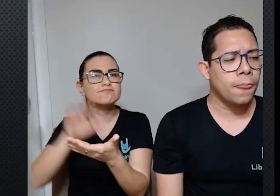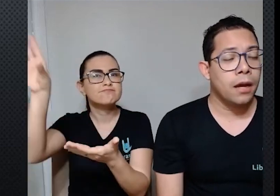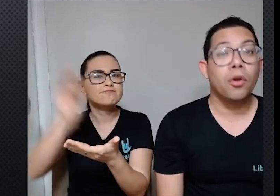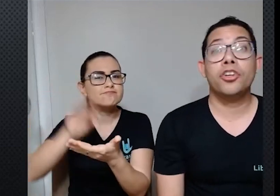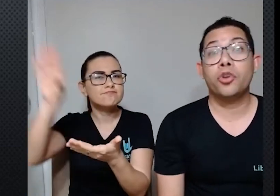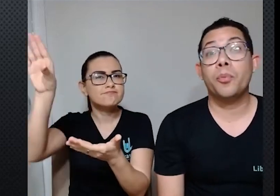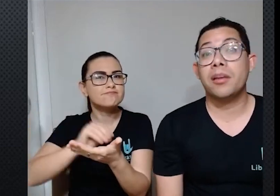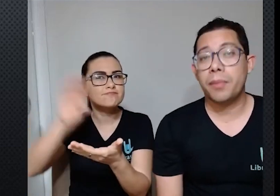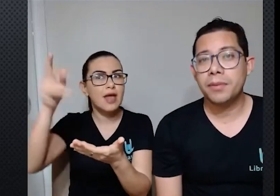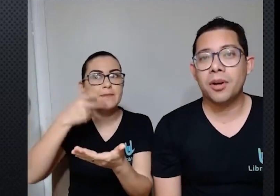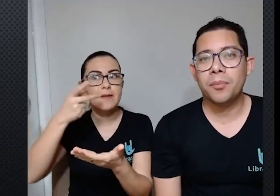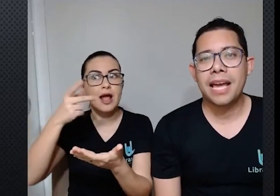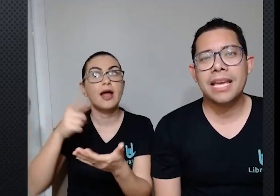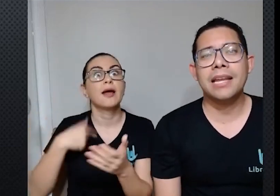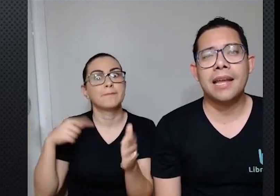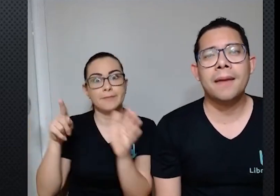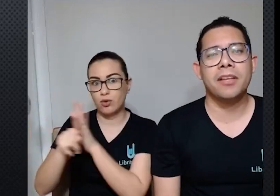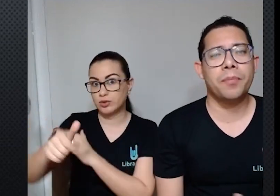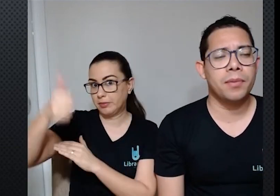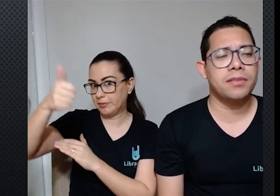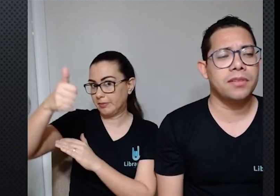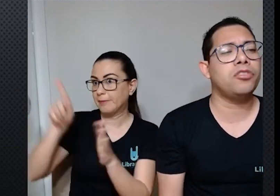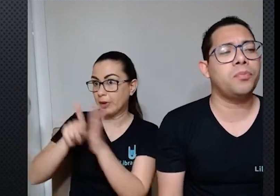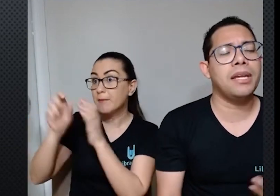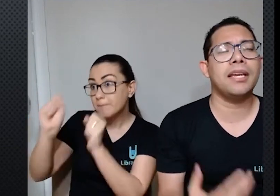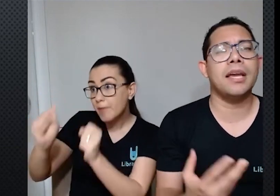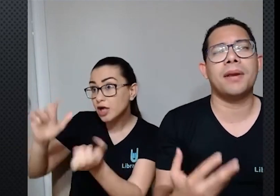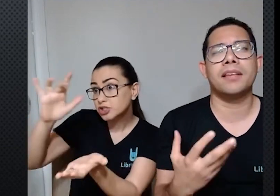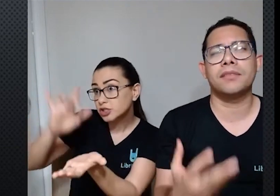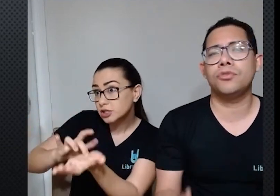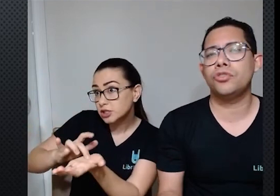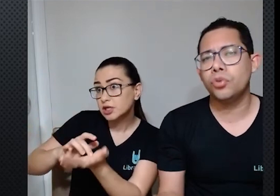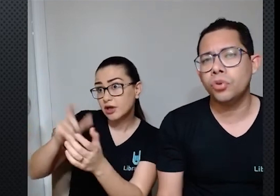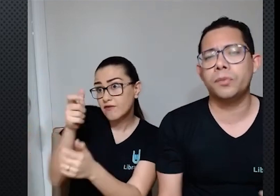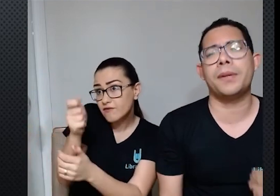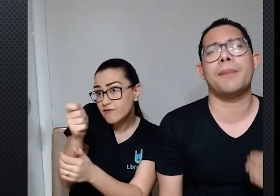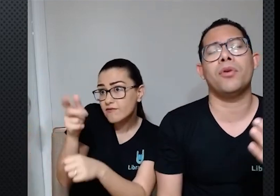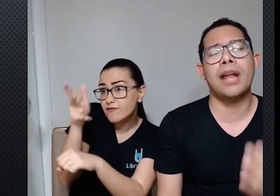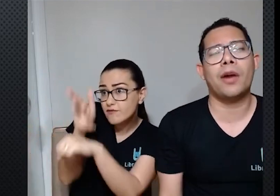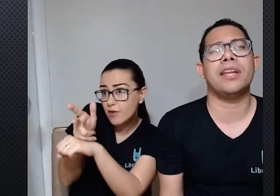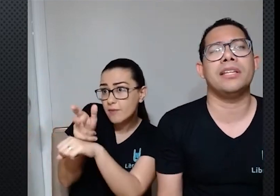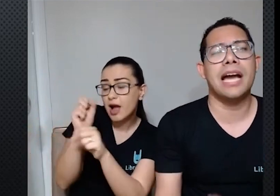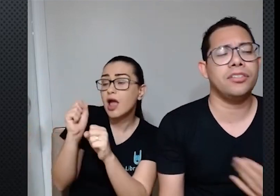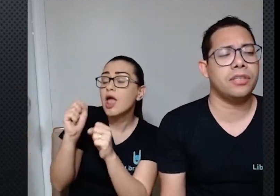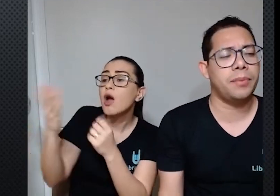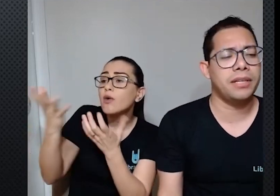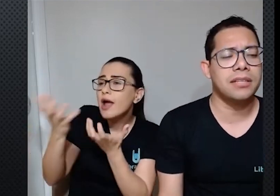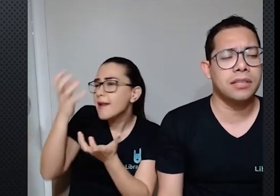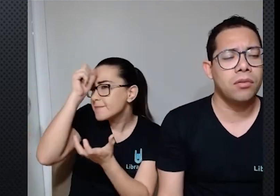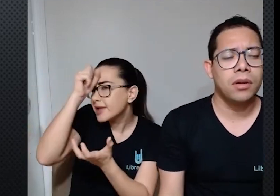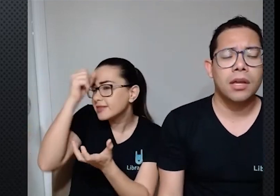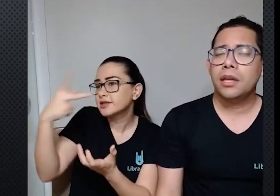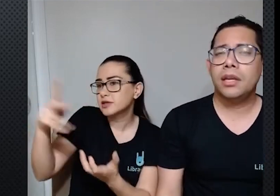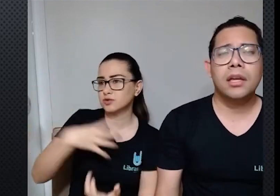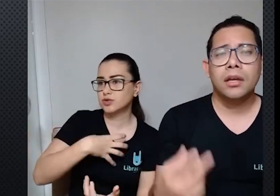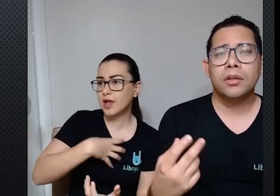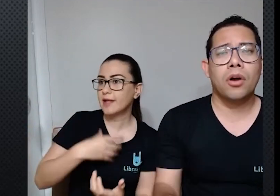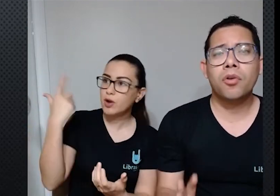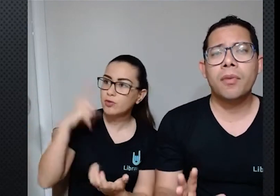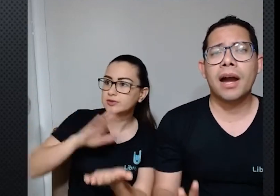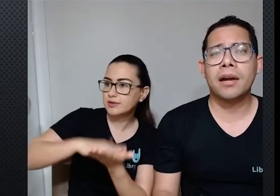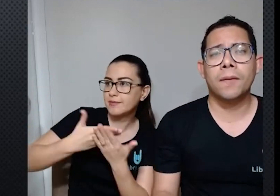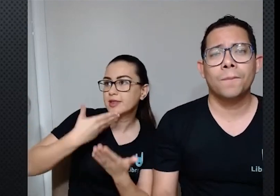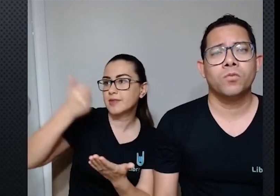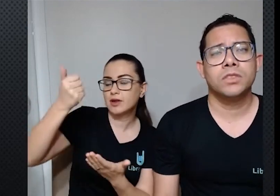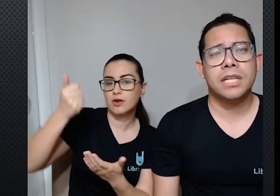culto. Lógico, pede a permissão para ele, né? Pede a permissão, explica que é para questão de estudo, para melhorar a qualidade de interpretação e